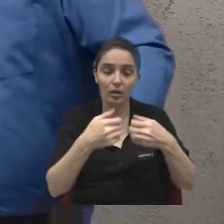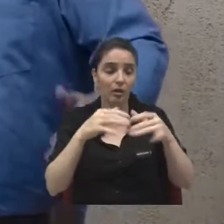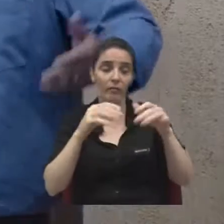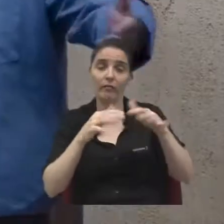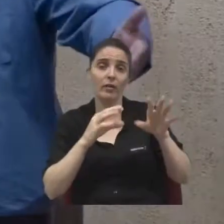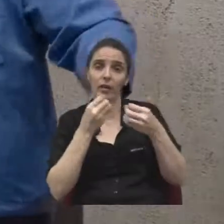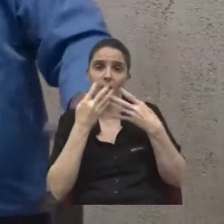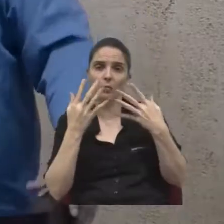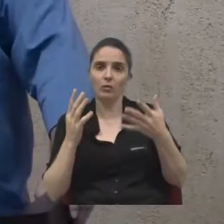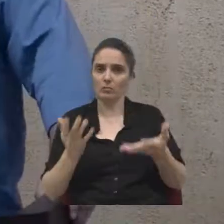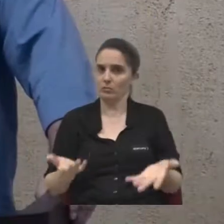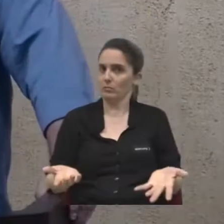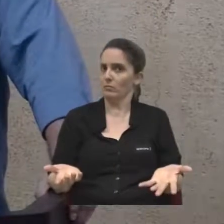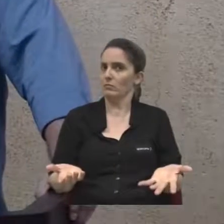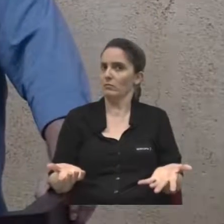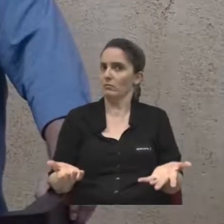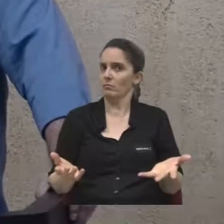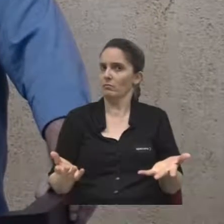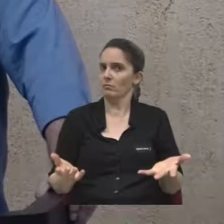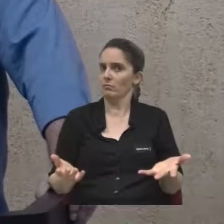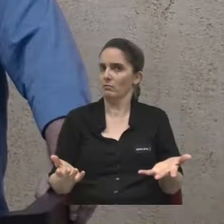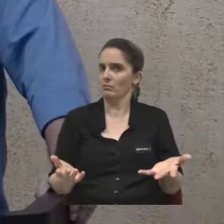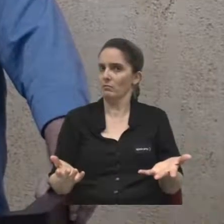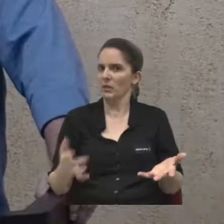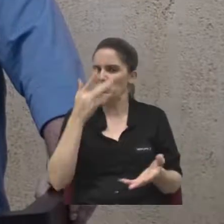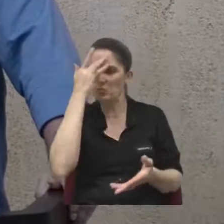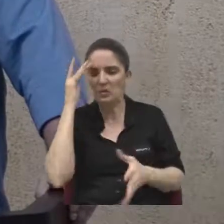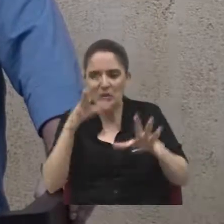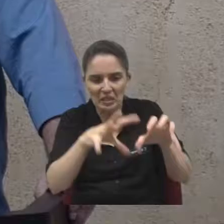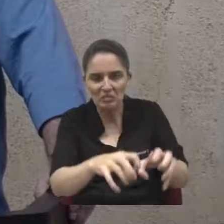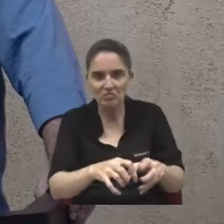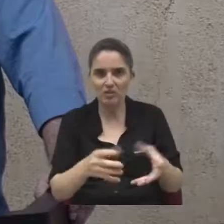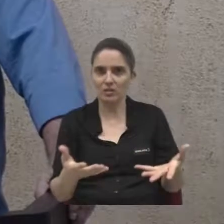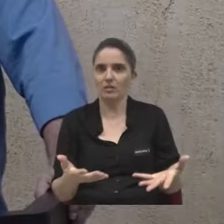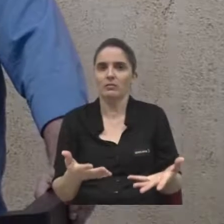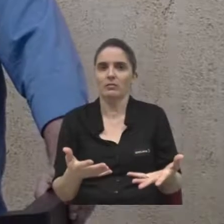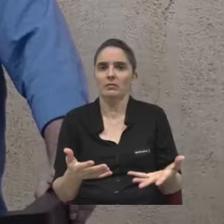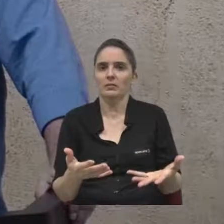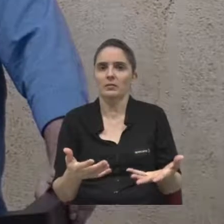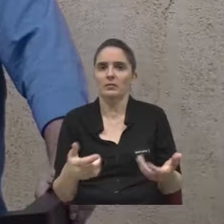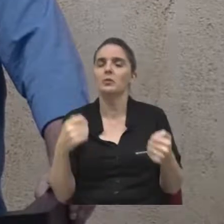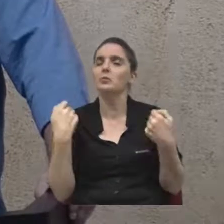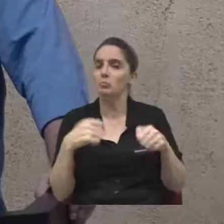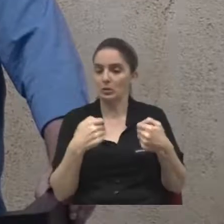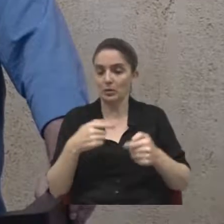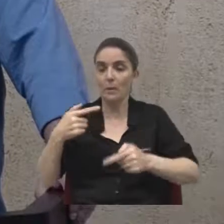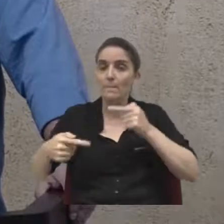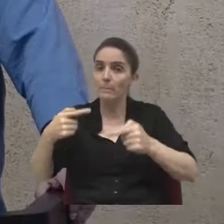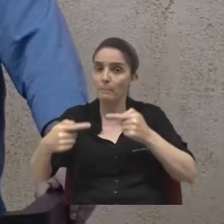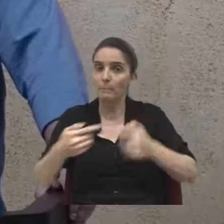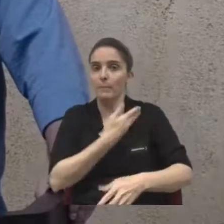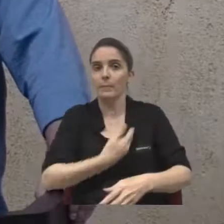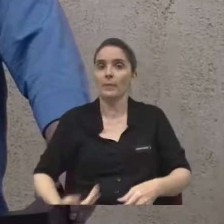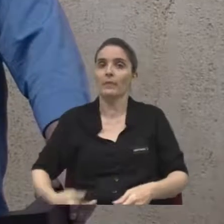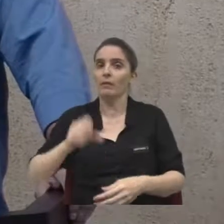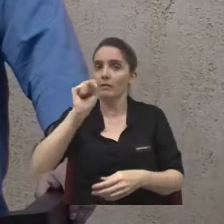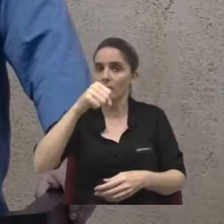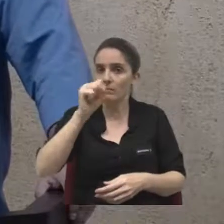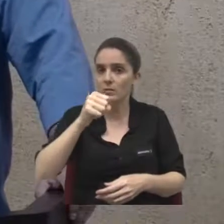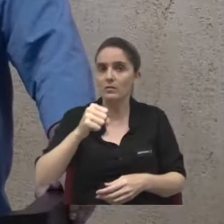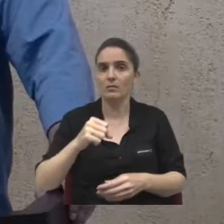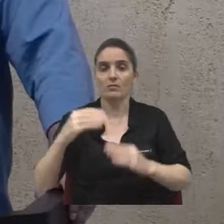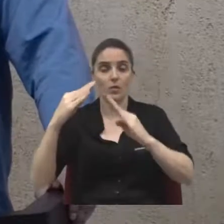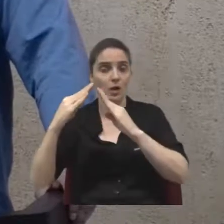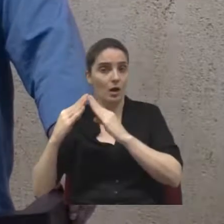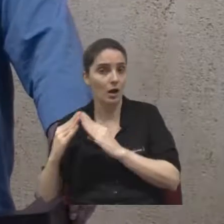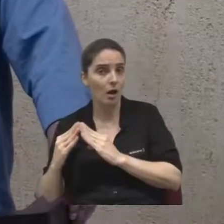Povo não, para quem invade. Eu acho que tem que ter política pública sim. De habitação, de